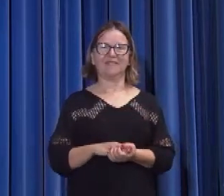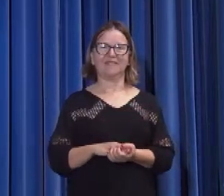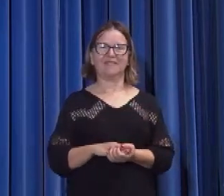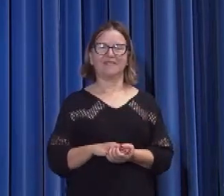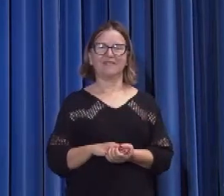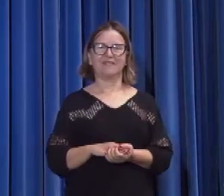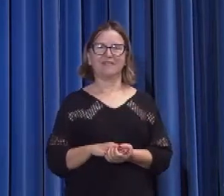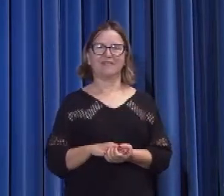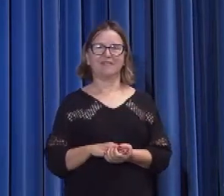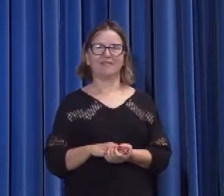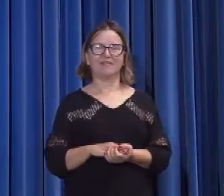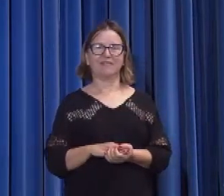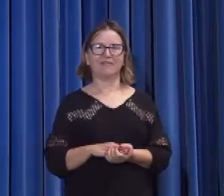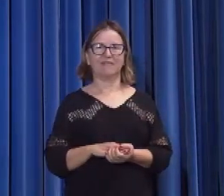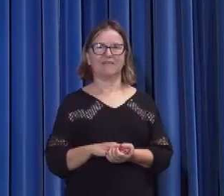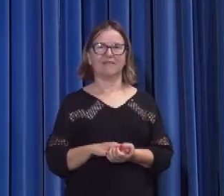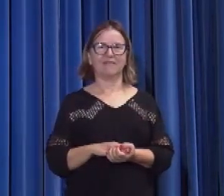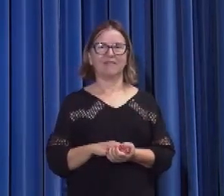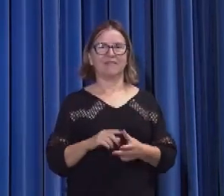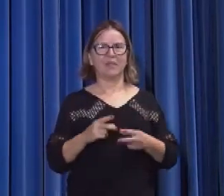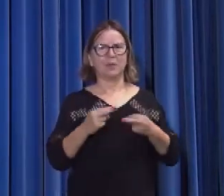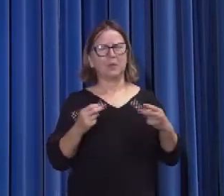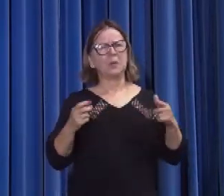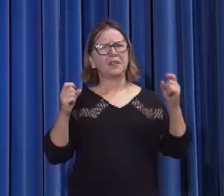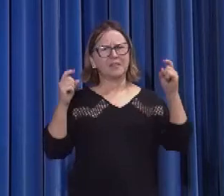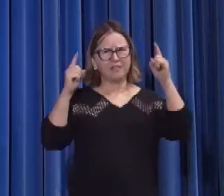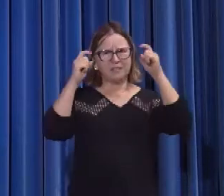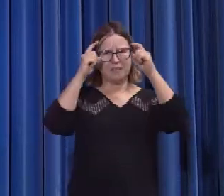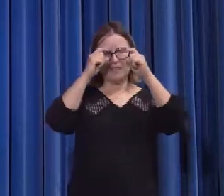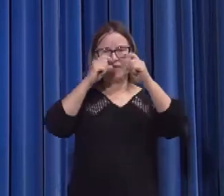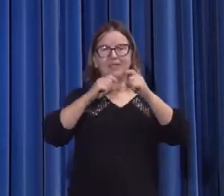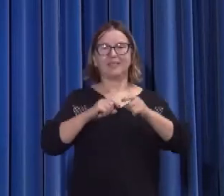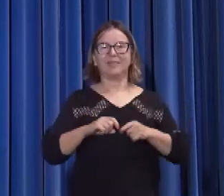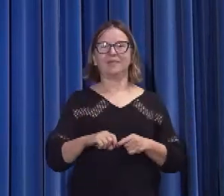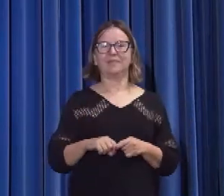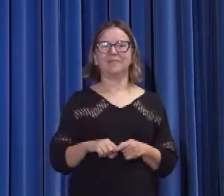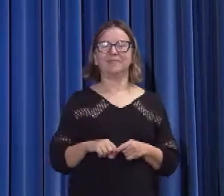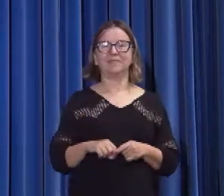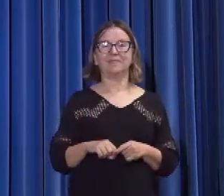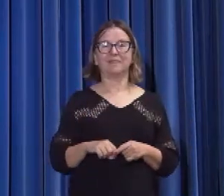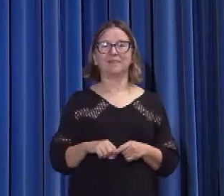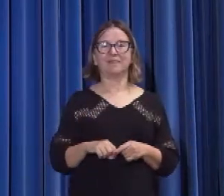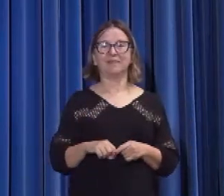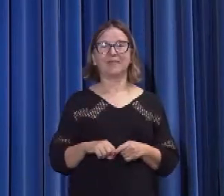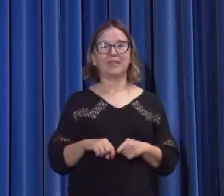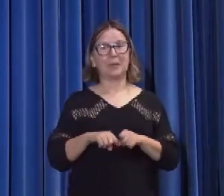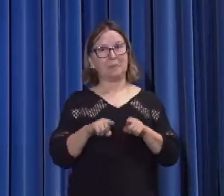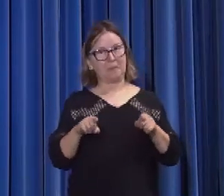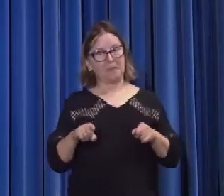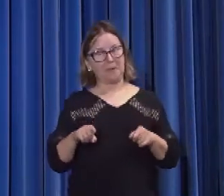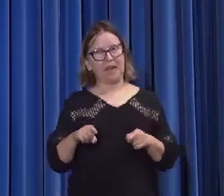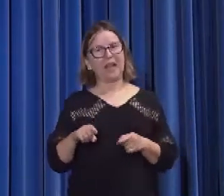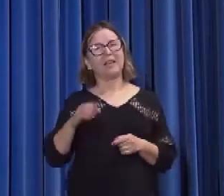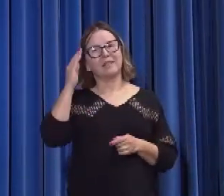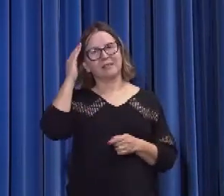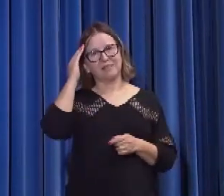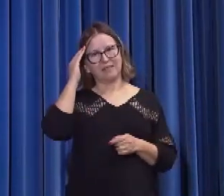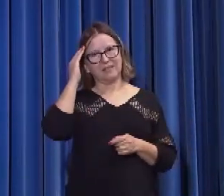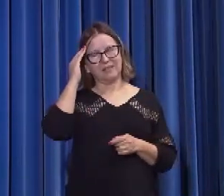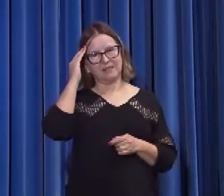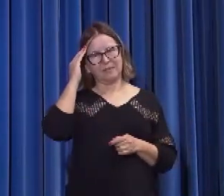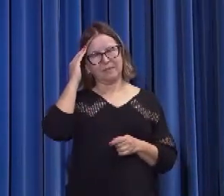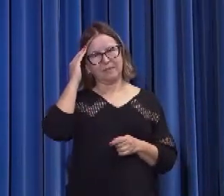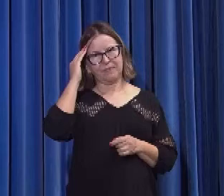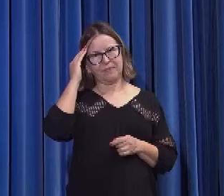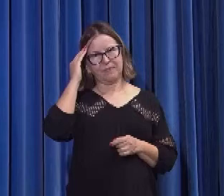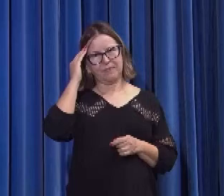São situações muito difíceis. Mas vocês sabem que uma pessoa em desespero pode